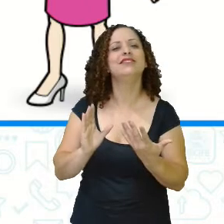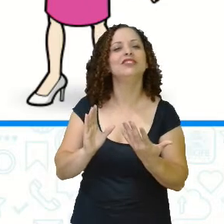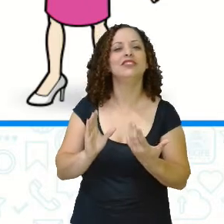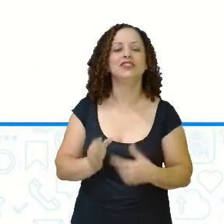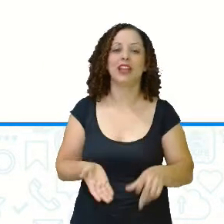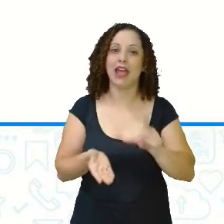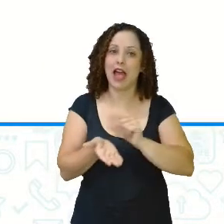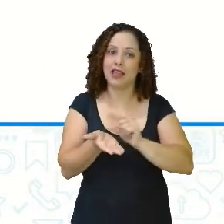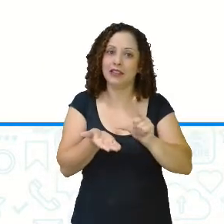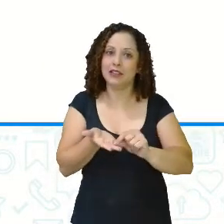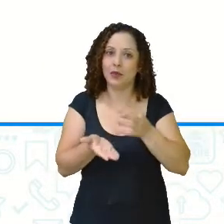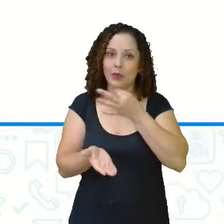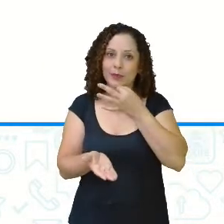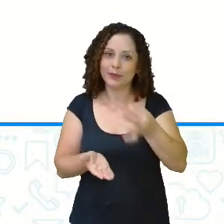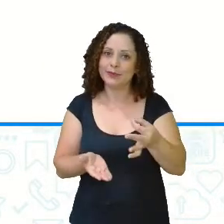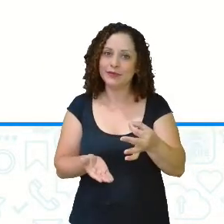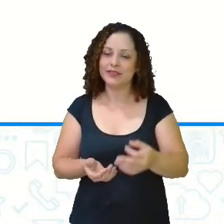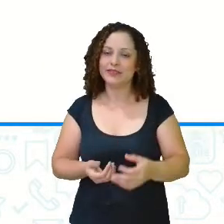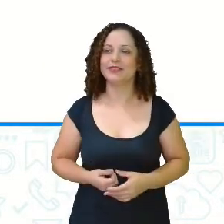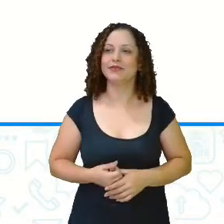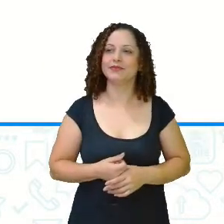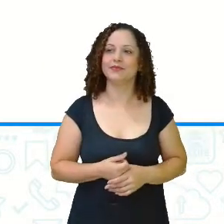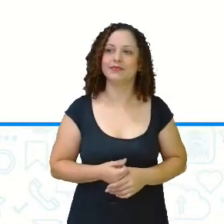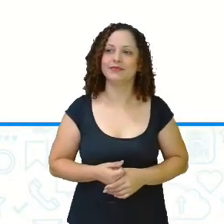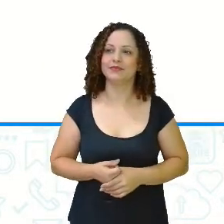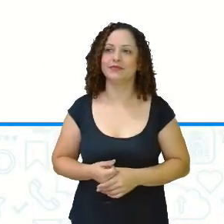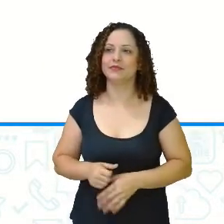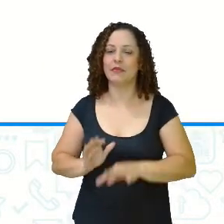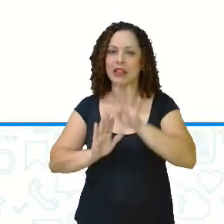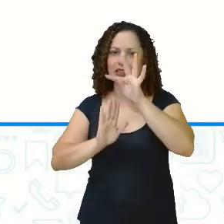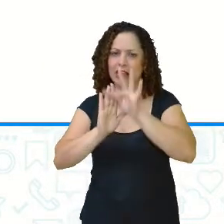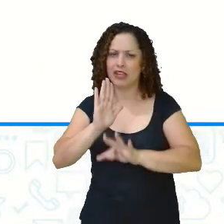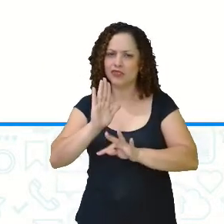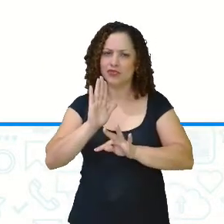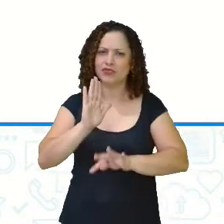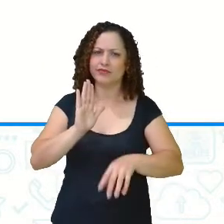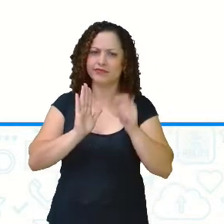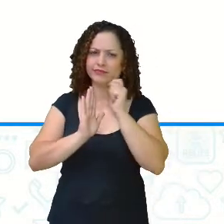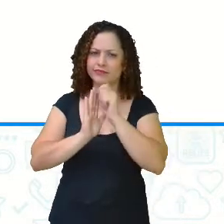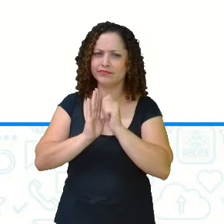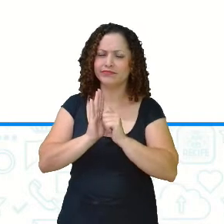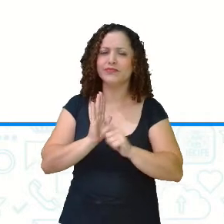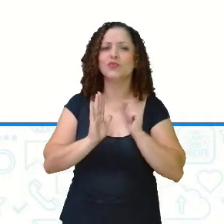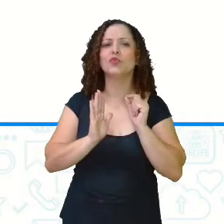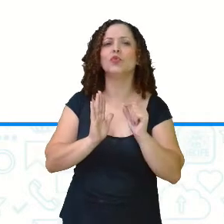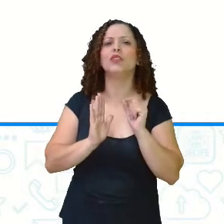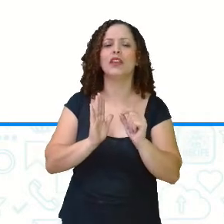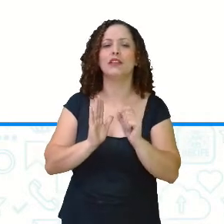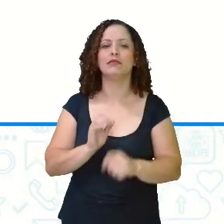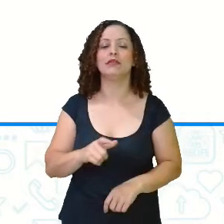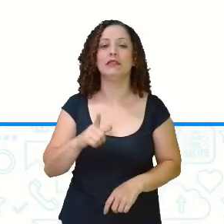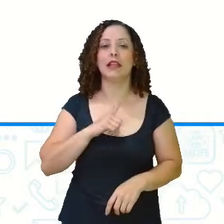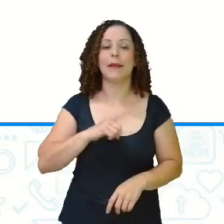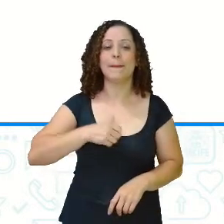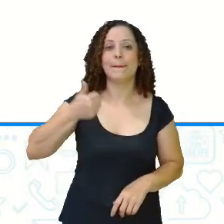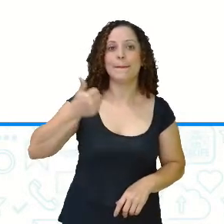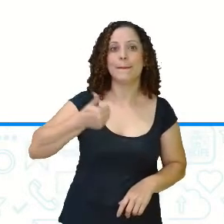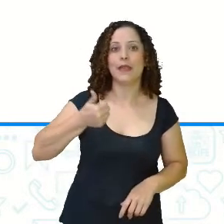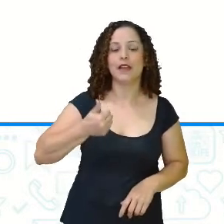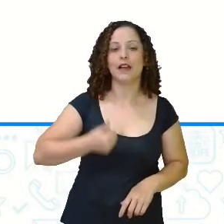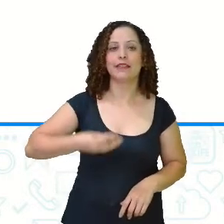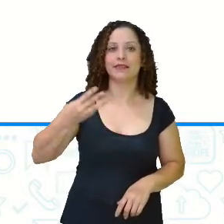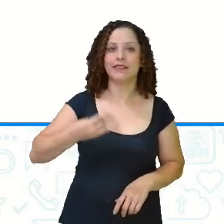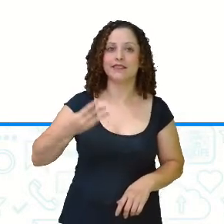desse artigo de opinião? Olha só. São textos escritos em primeira e em terceira pessoa. Por que em primeira e